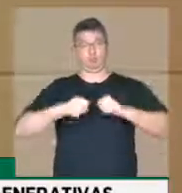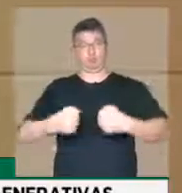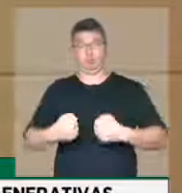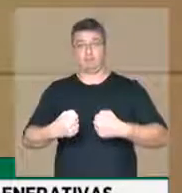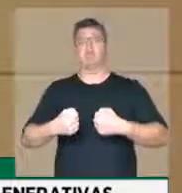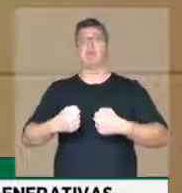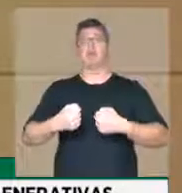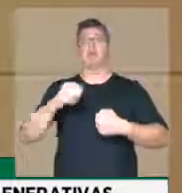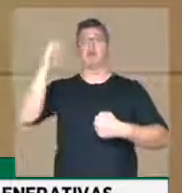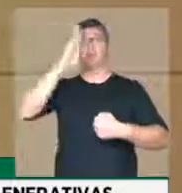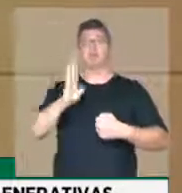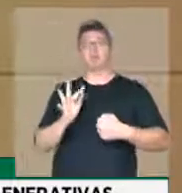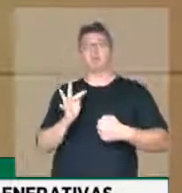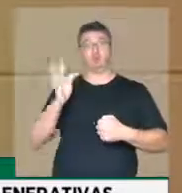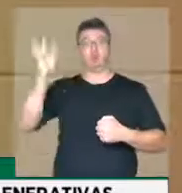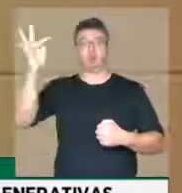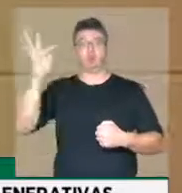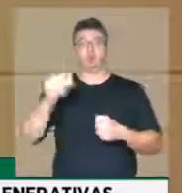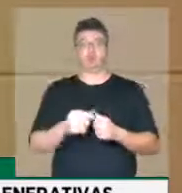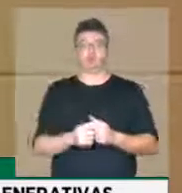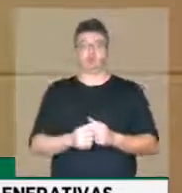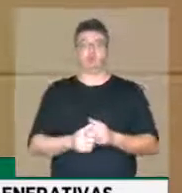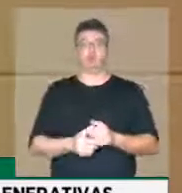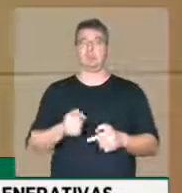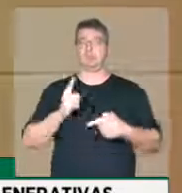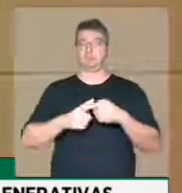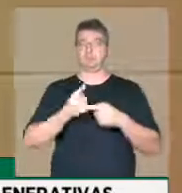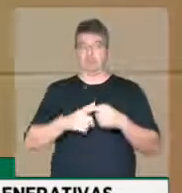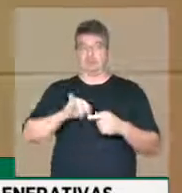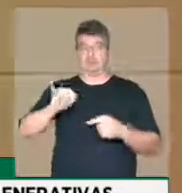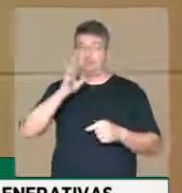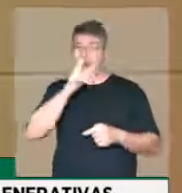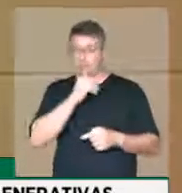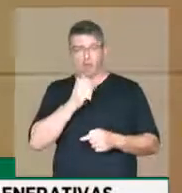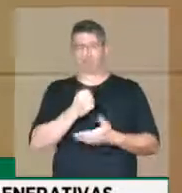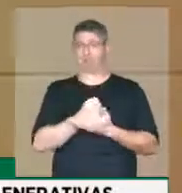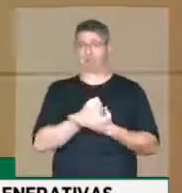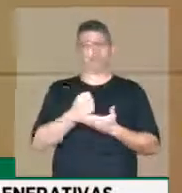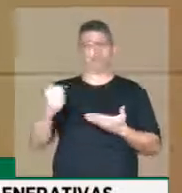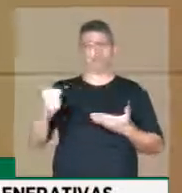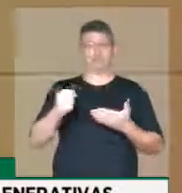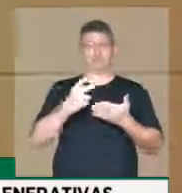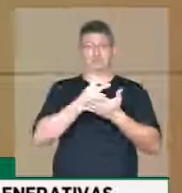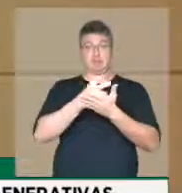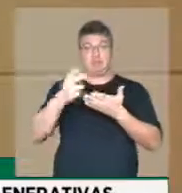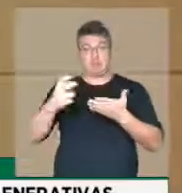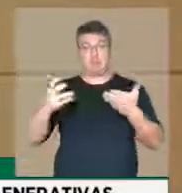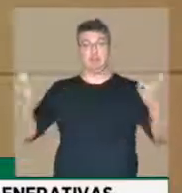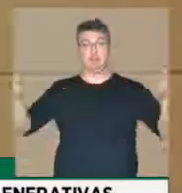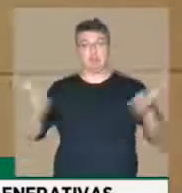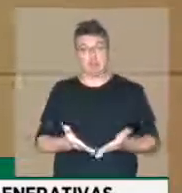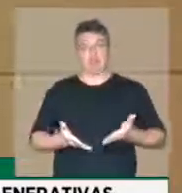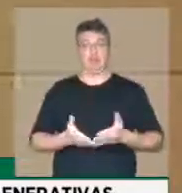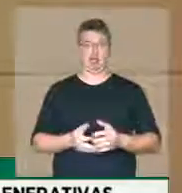do futuro do Brasil, antes que seja tarde demais. Impeachment já, senhor presidente.